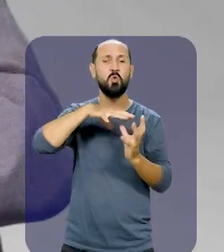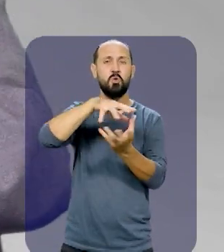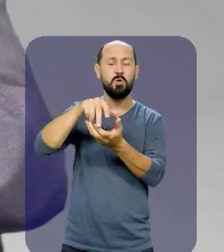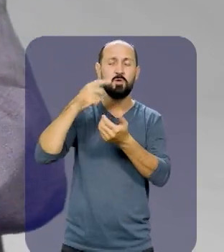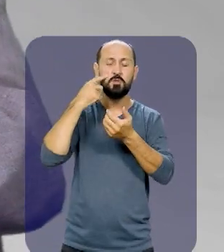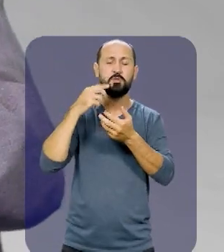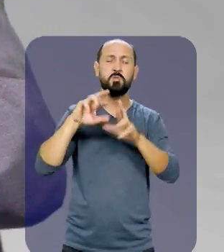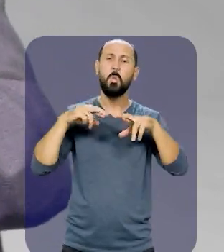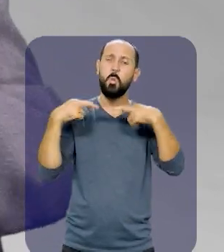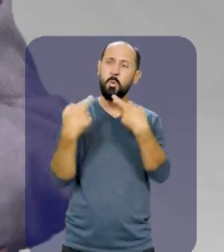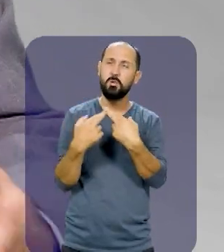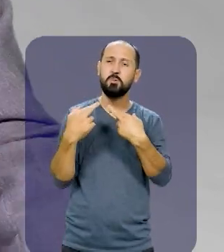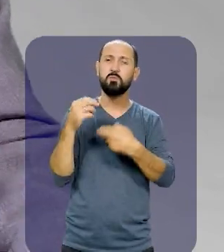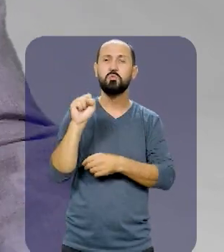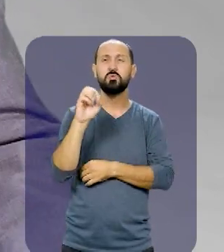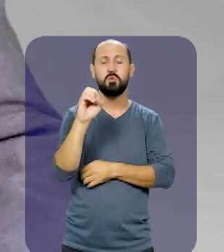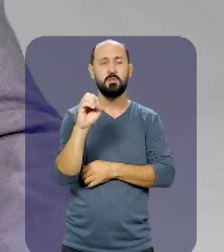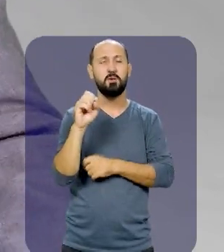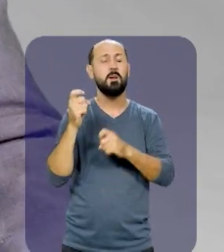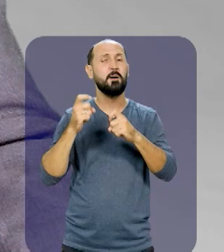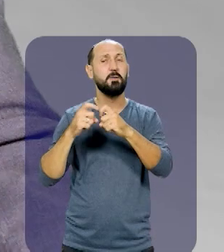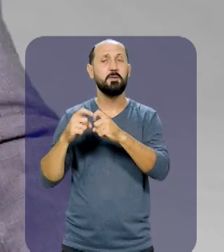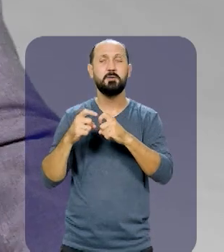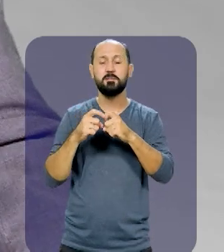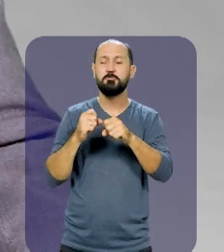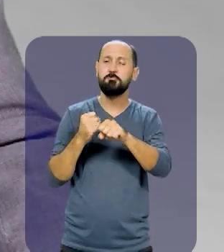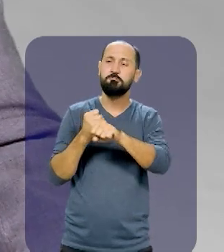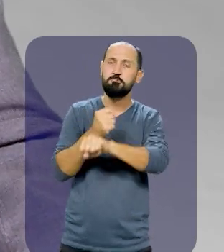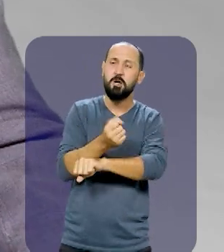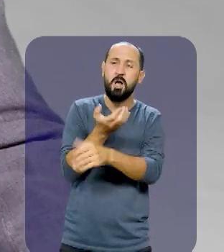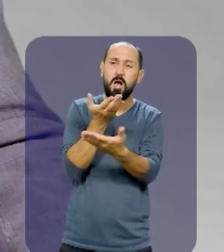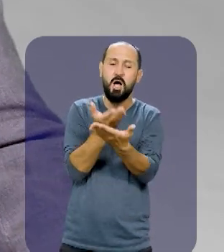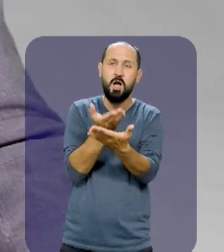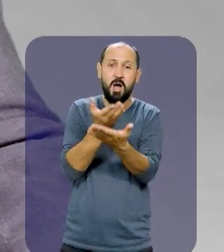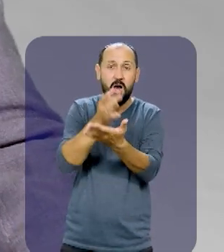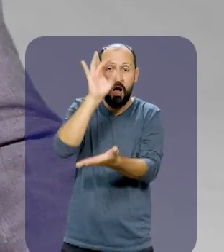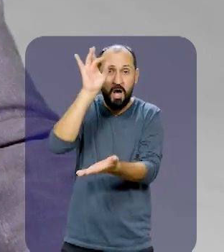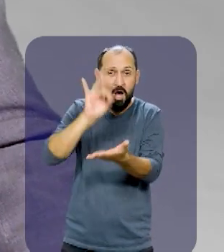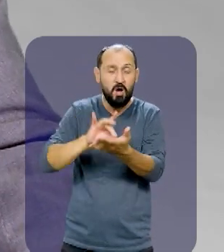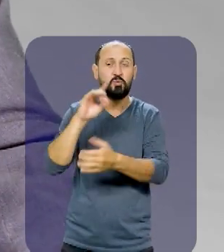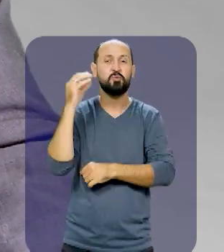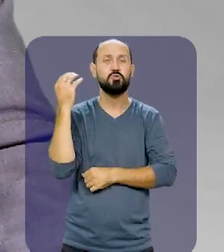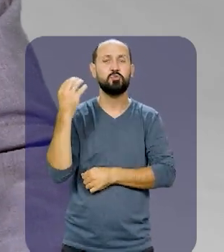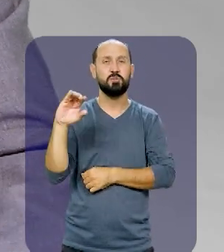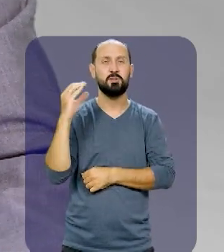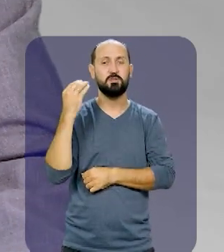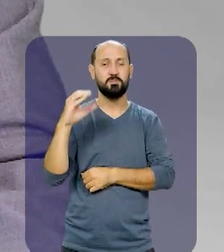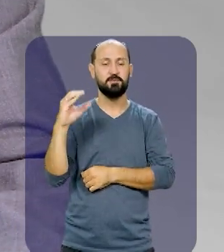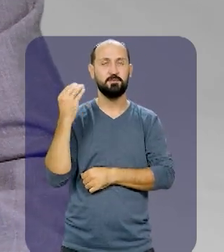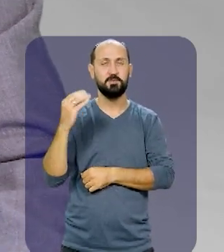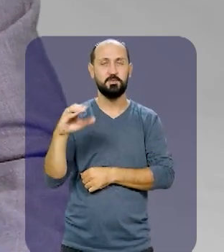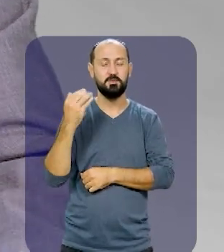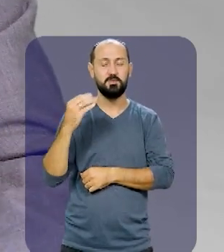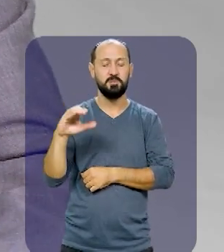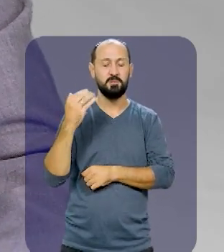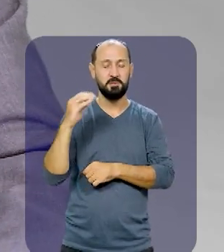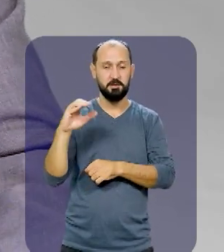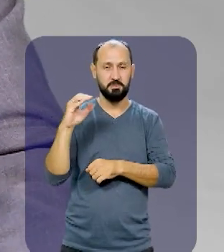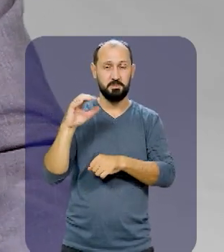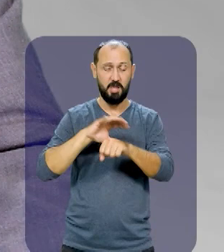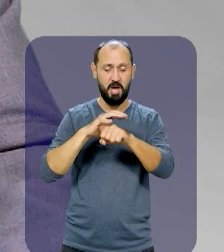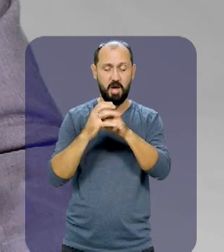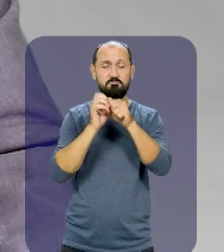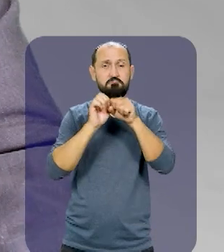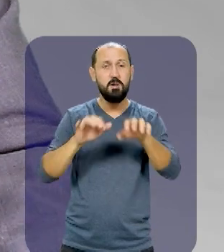nós reunimos uns 80 médicos que nos dedicamos ao estudo real e científico da pandemia da